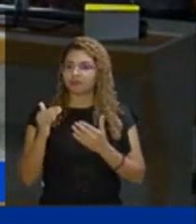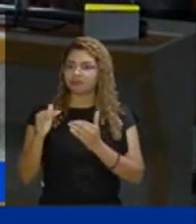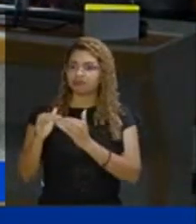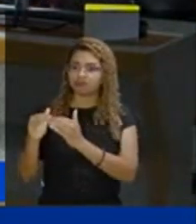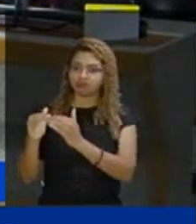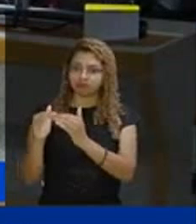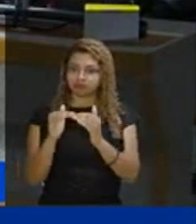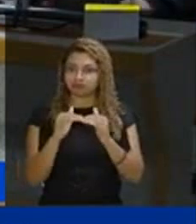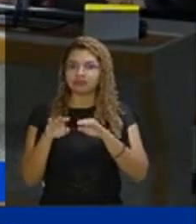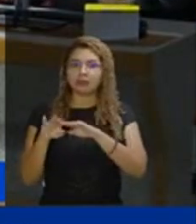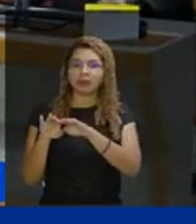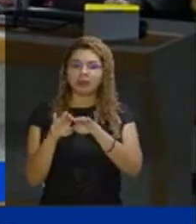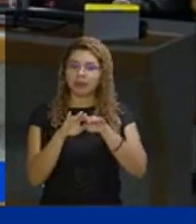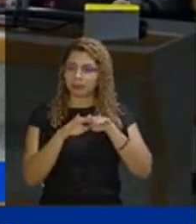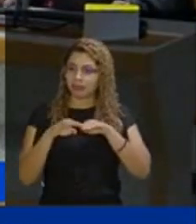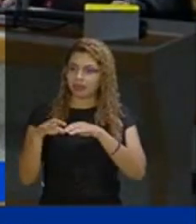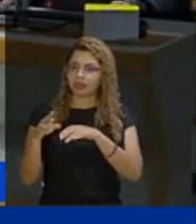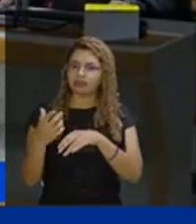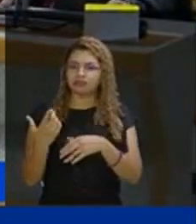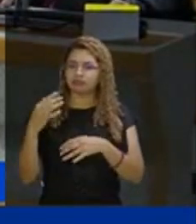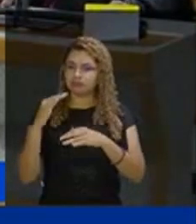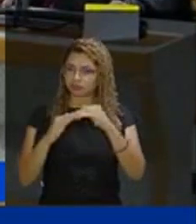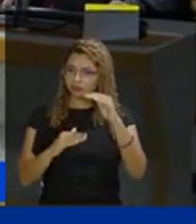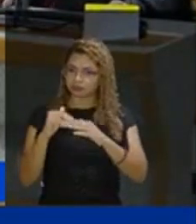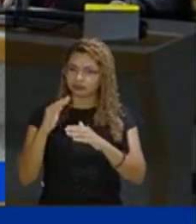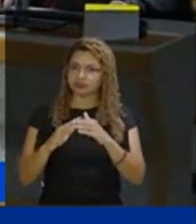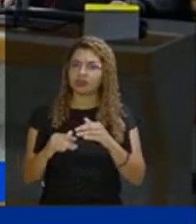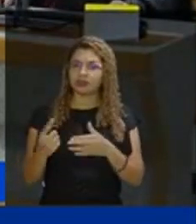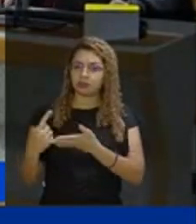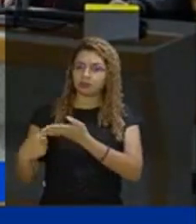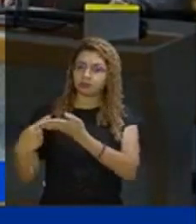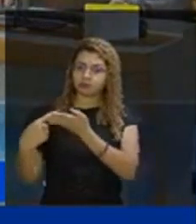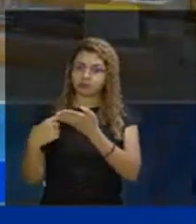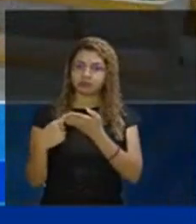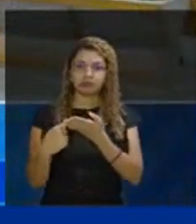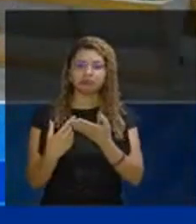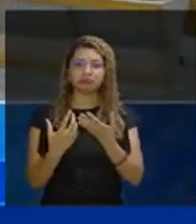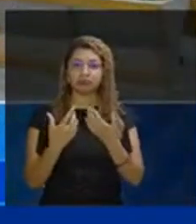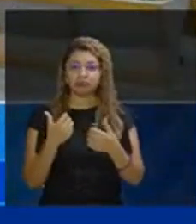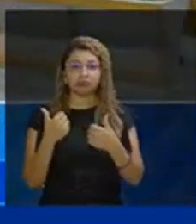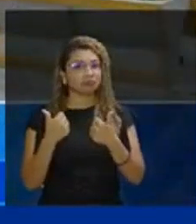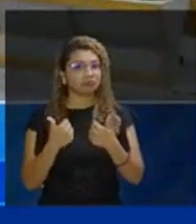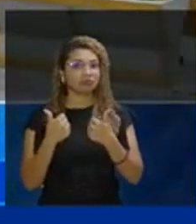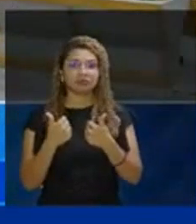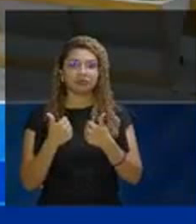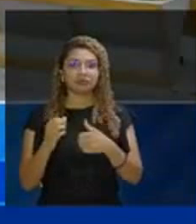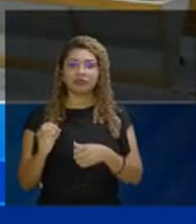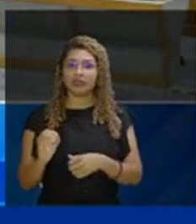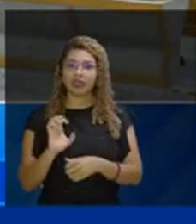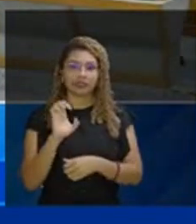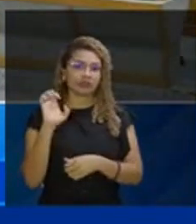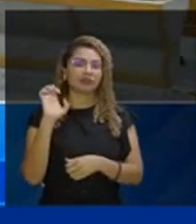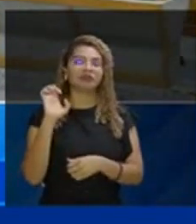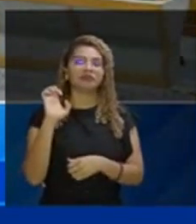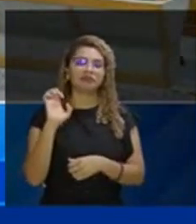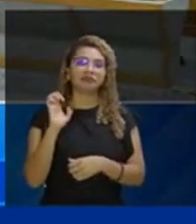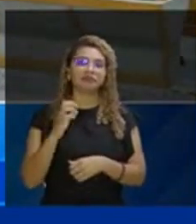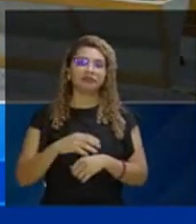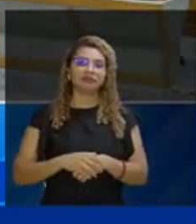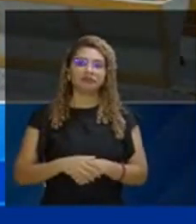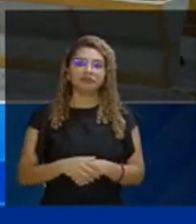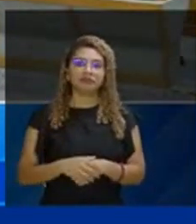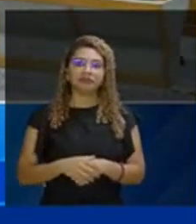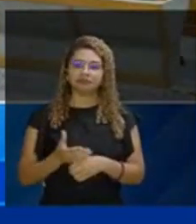demonstra segurança, conhecimento jurídico na sua atuação. Então, desse modo, eu deixo aqui